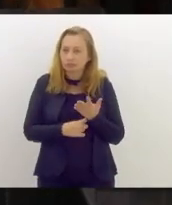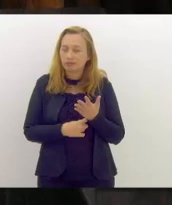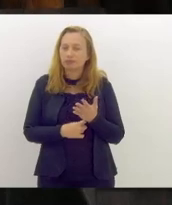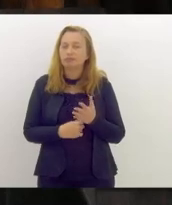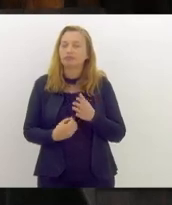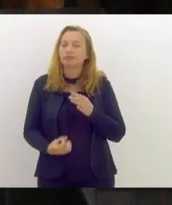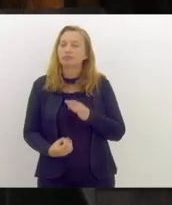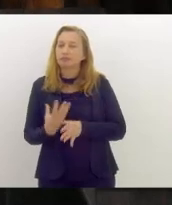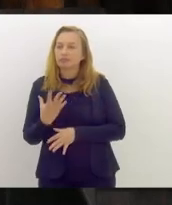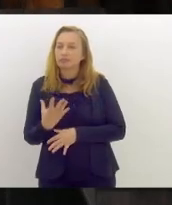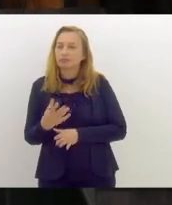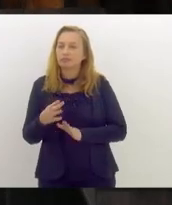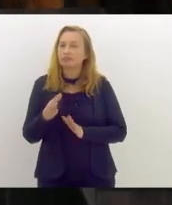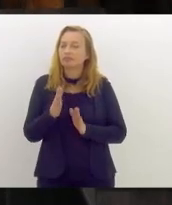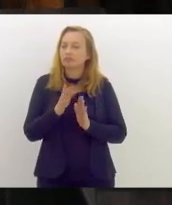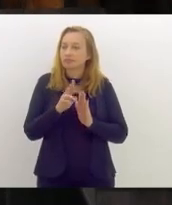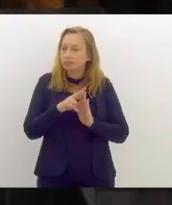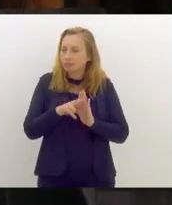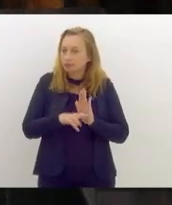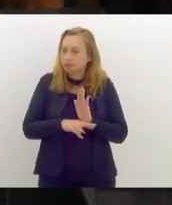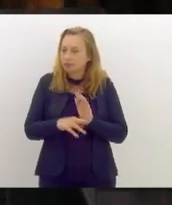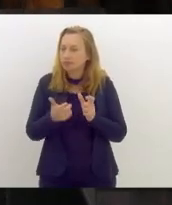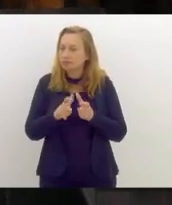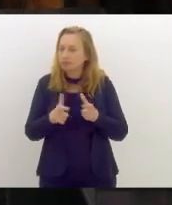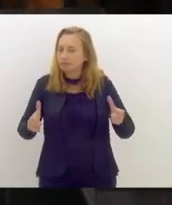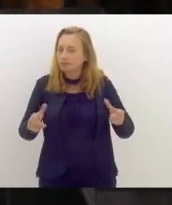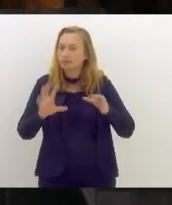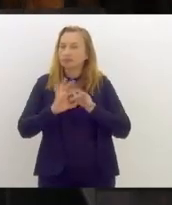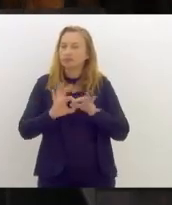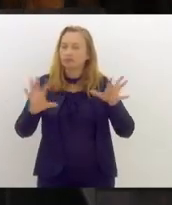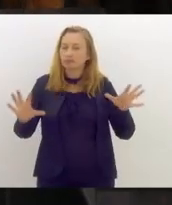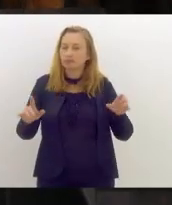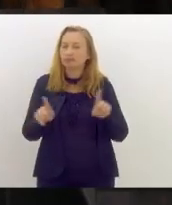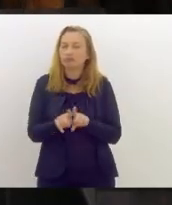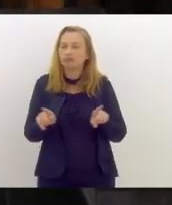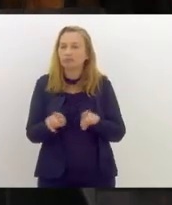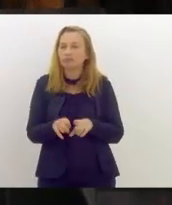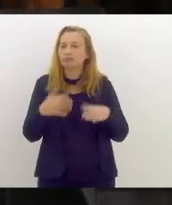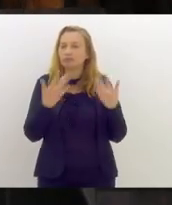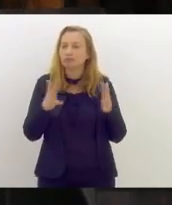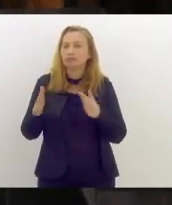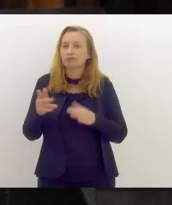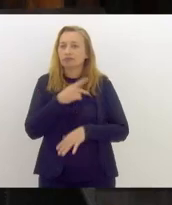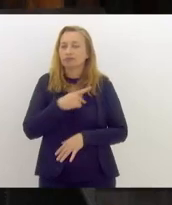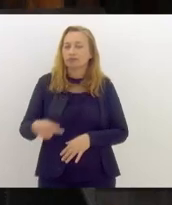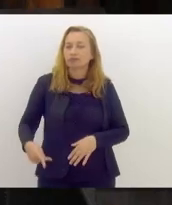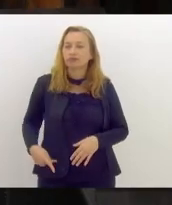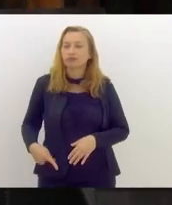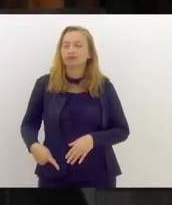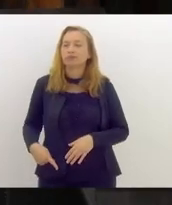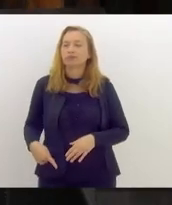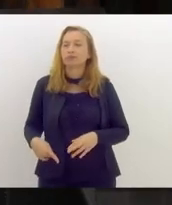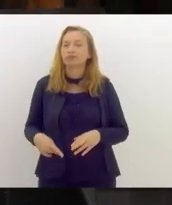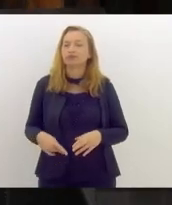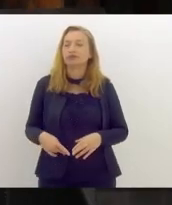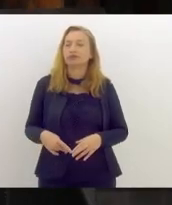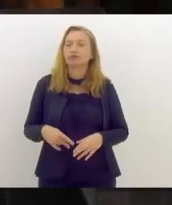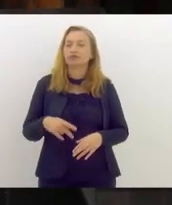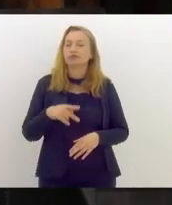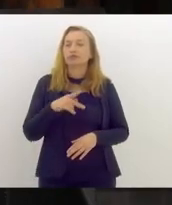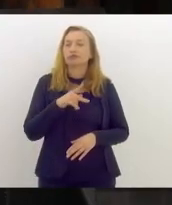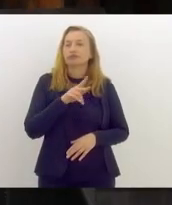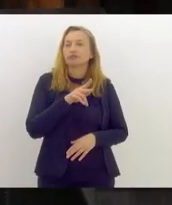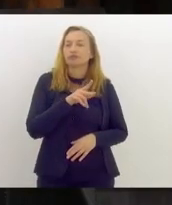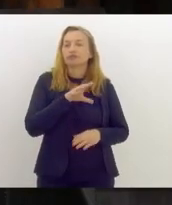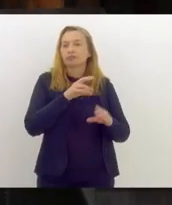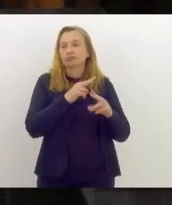construção dessa ordem Ampla e democrática cumprimentar também a presidente da caixa de assistências advogado de uma